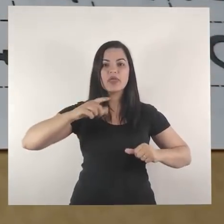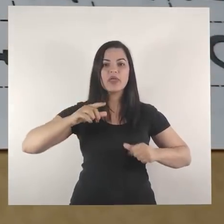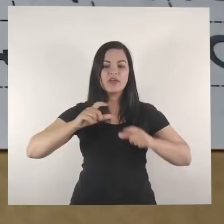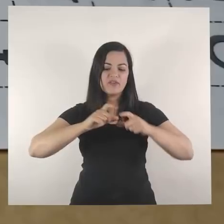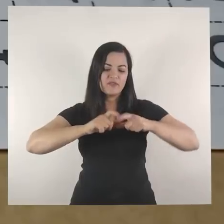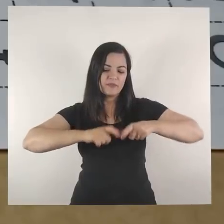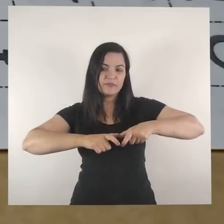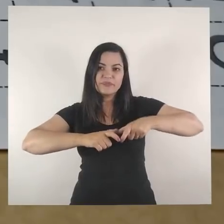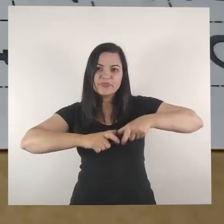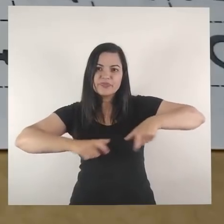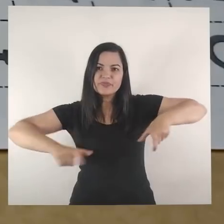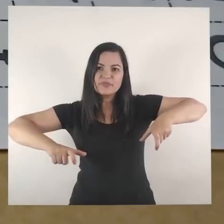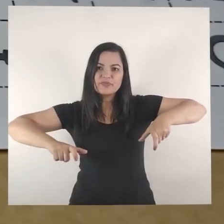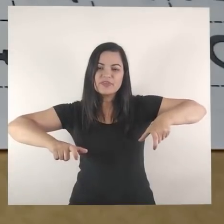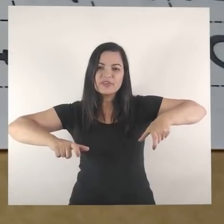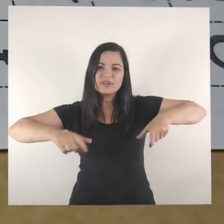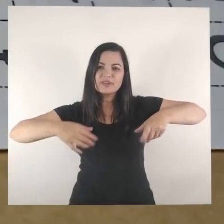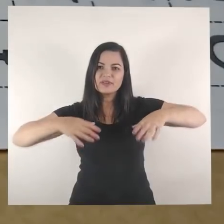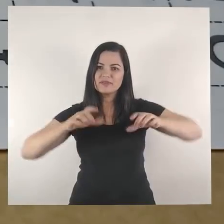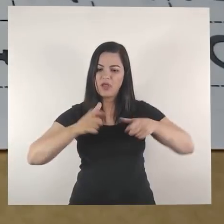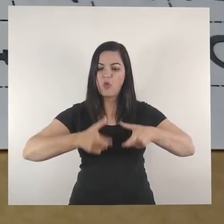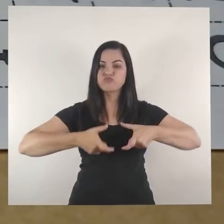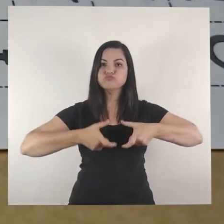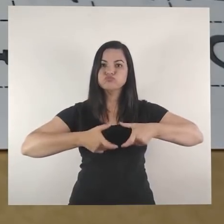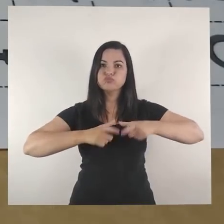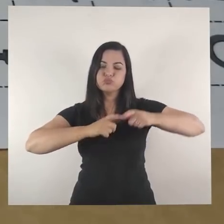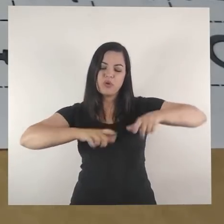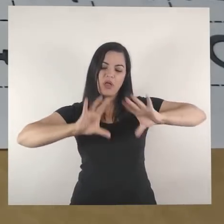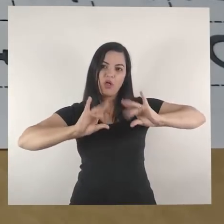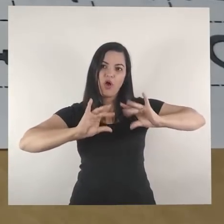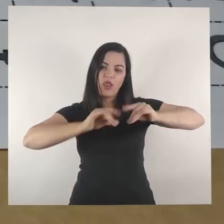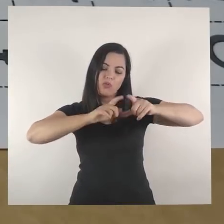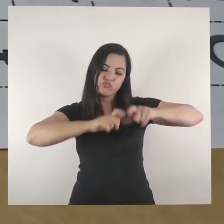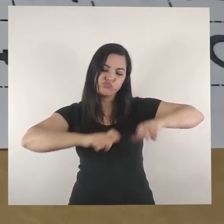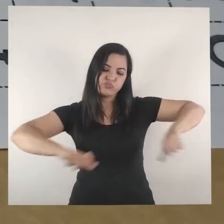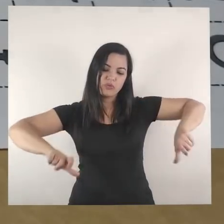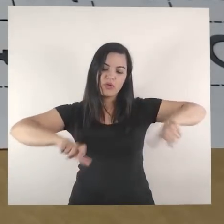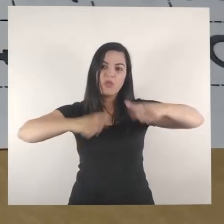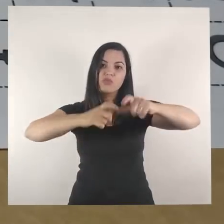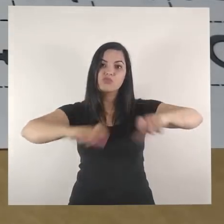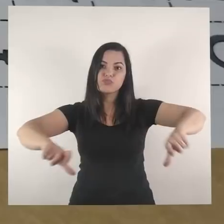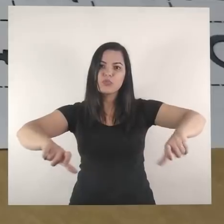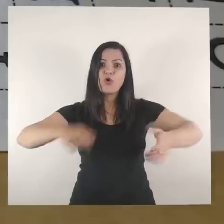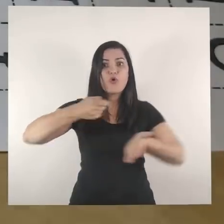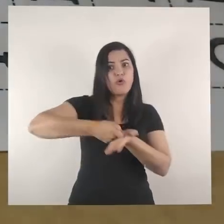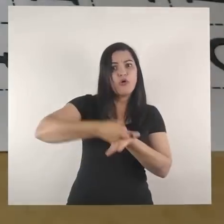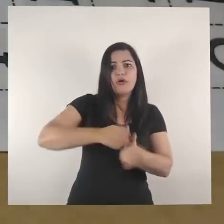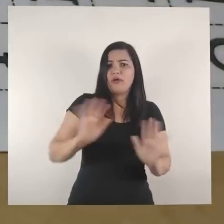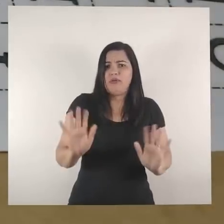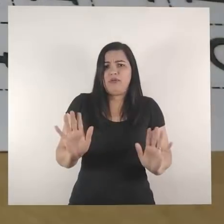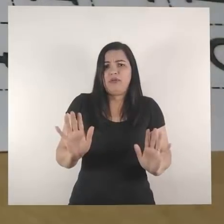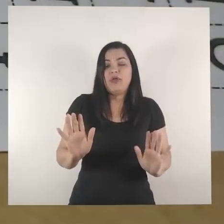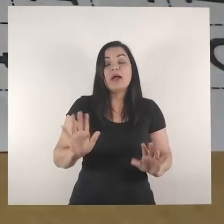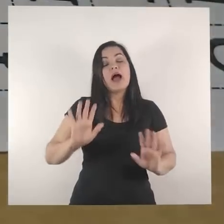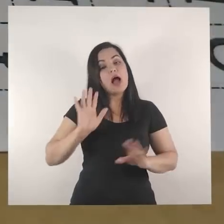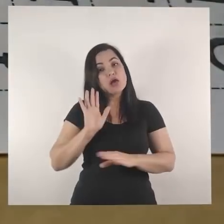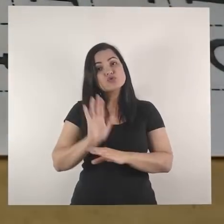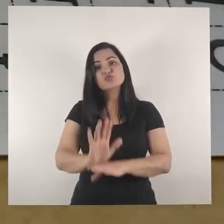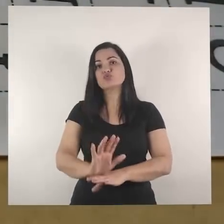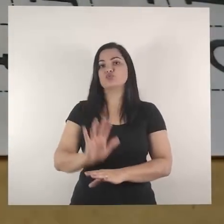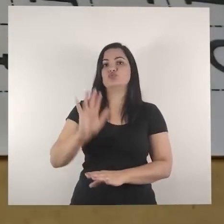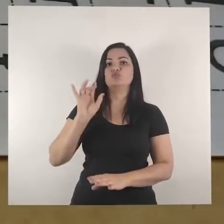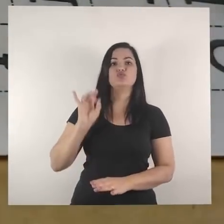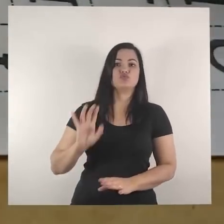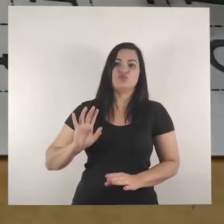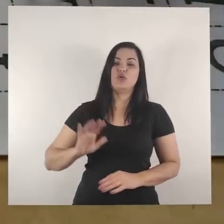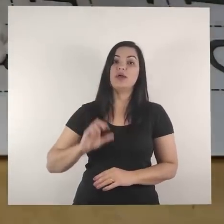para plastificar. Não é obrigatório, mas faz com que as letras durem mais. Se você não tiver nenhum nem